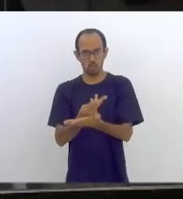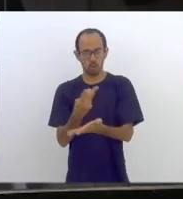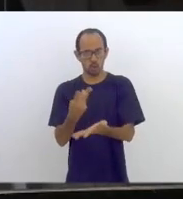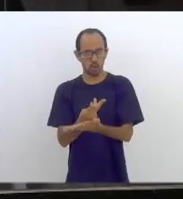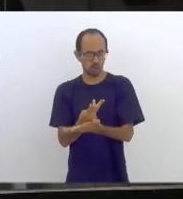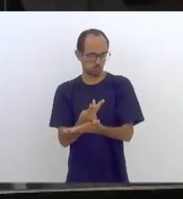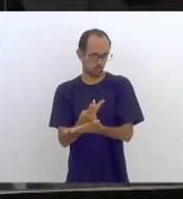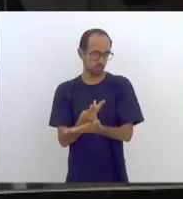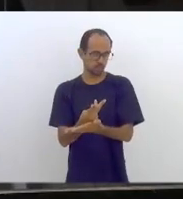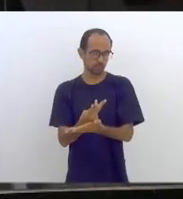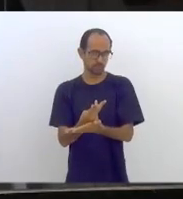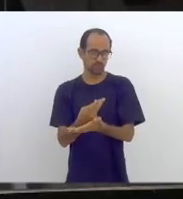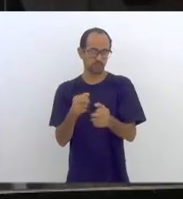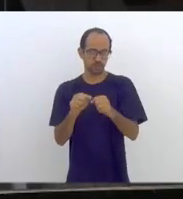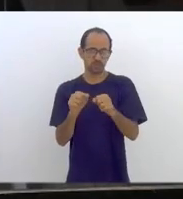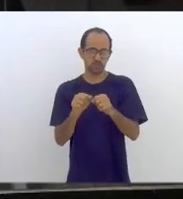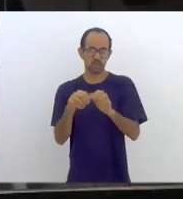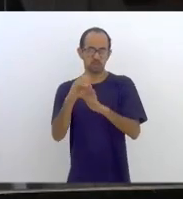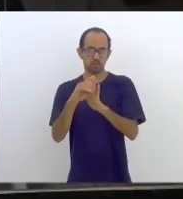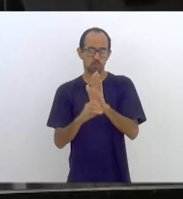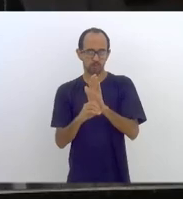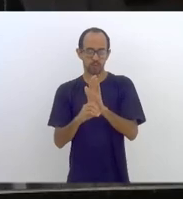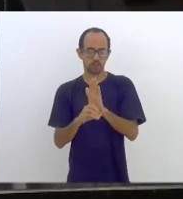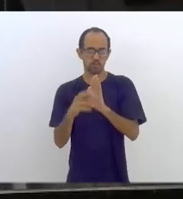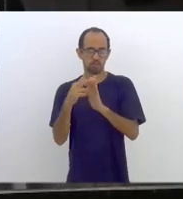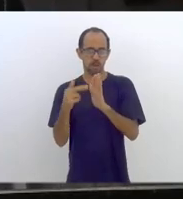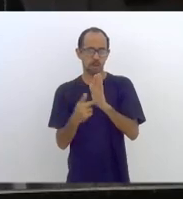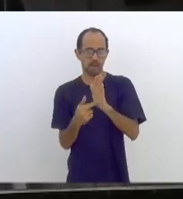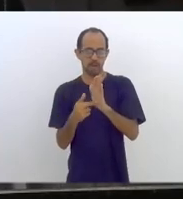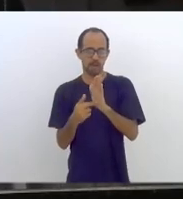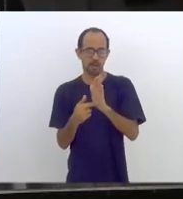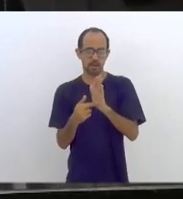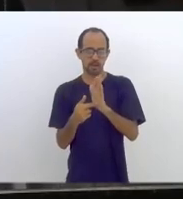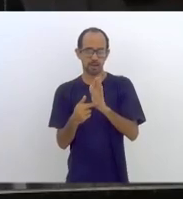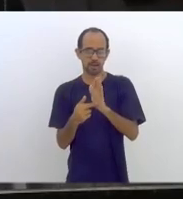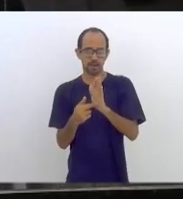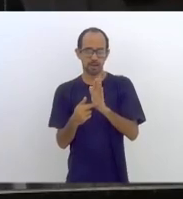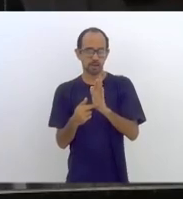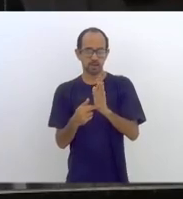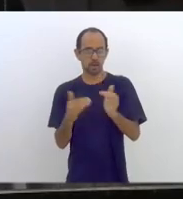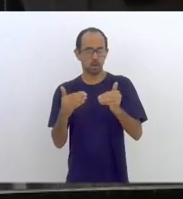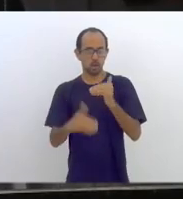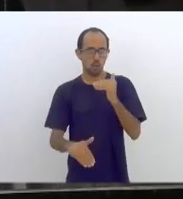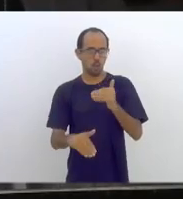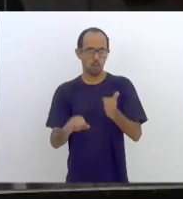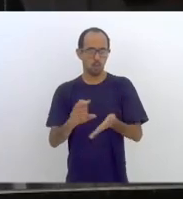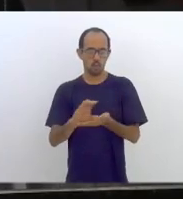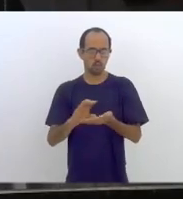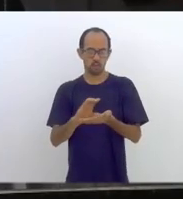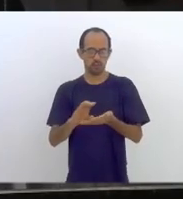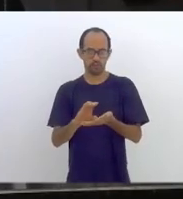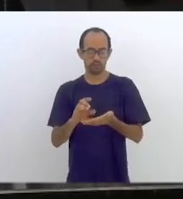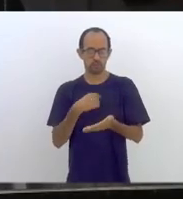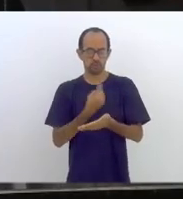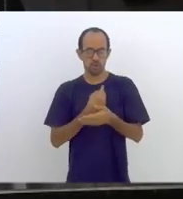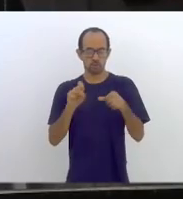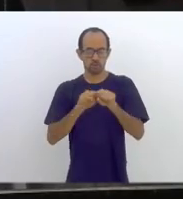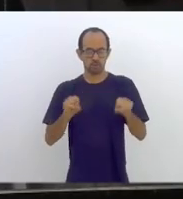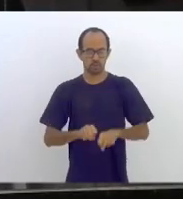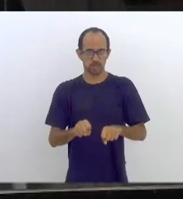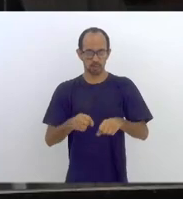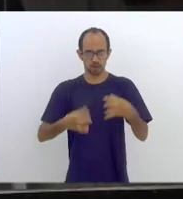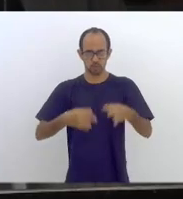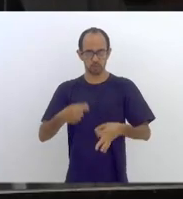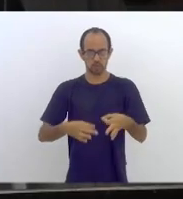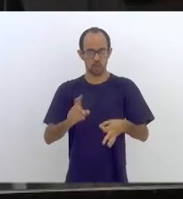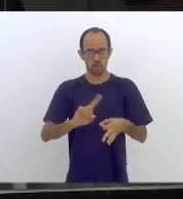aplicado de ofício com base Numa regra regimental que é inconstitucional o nosso sistema judicial não